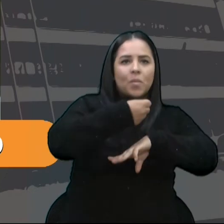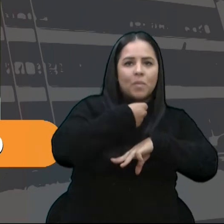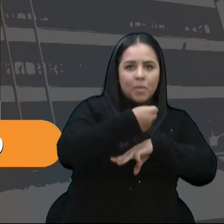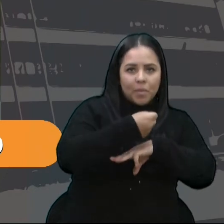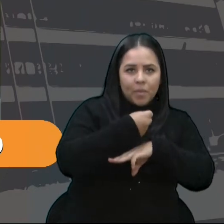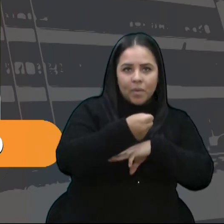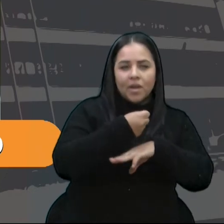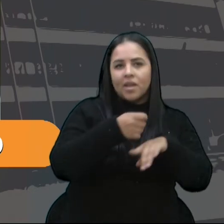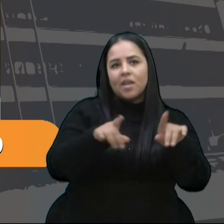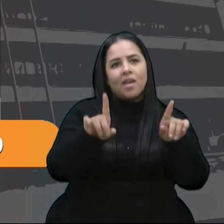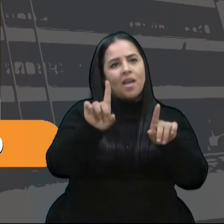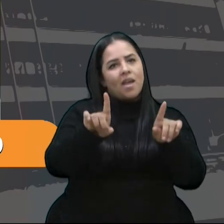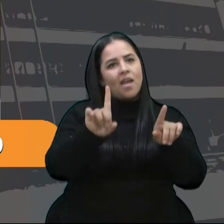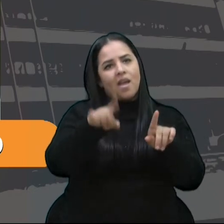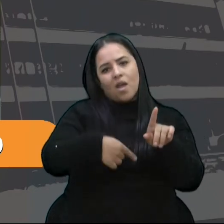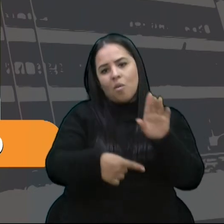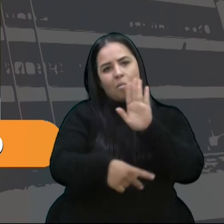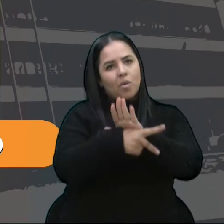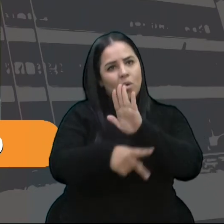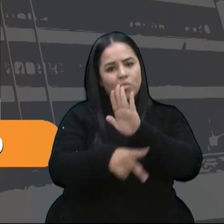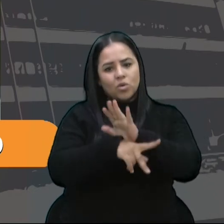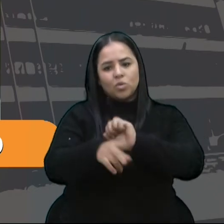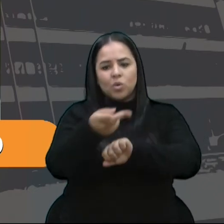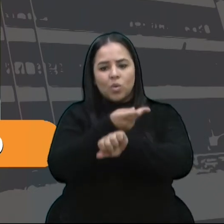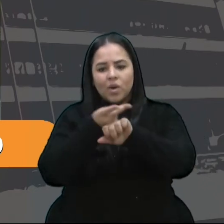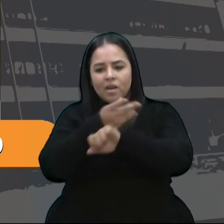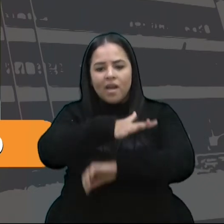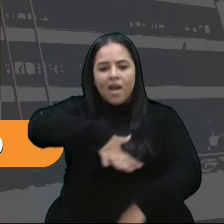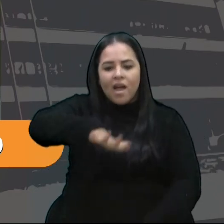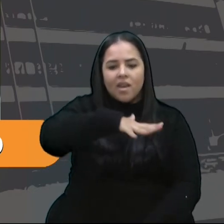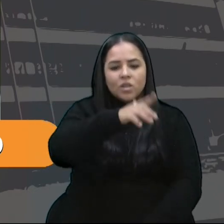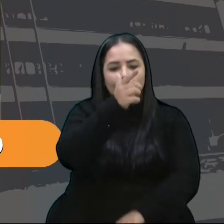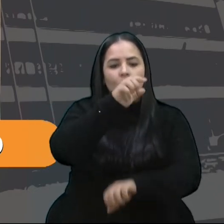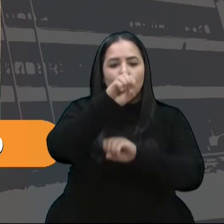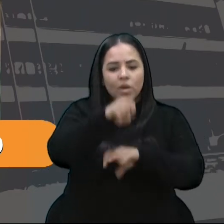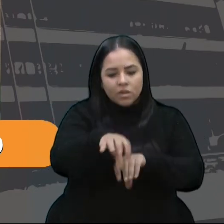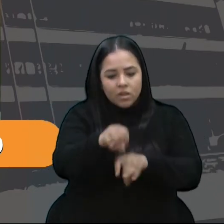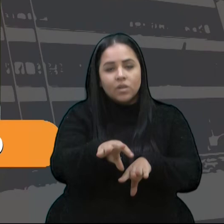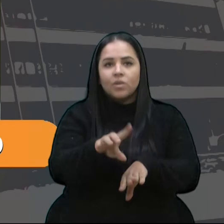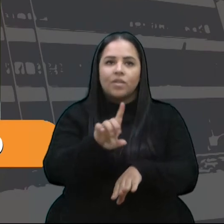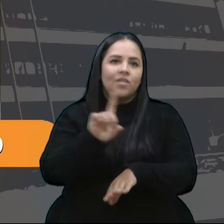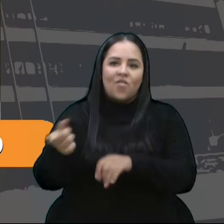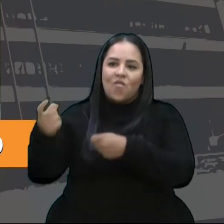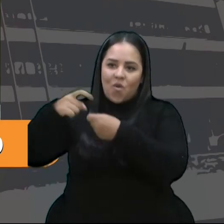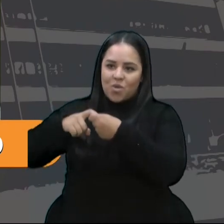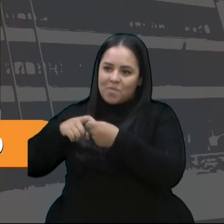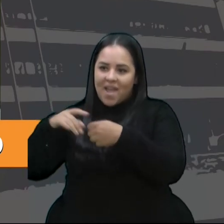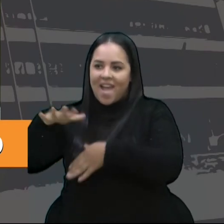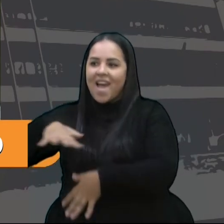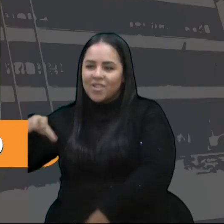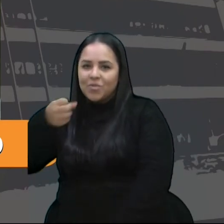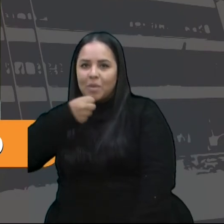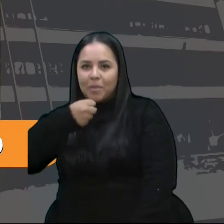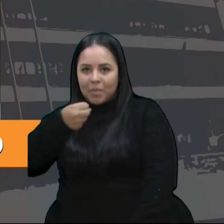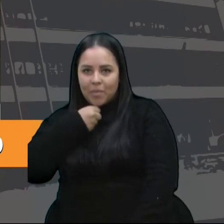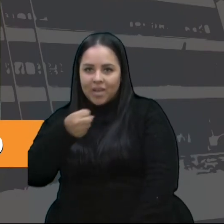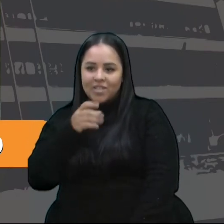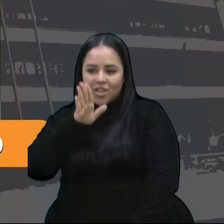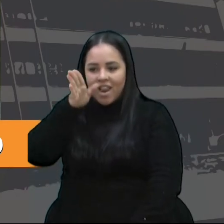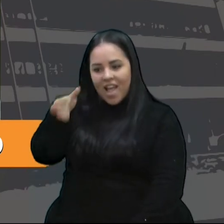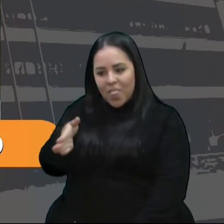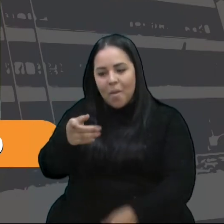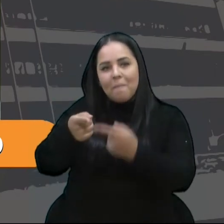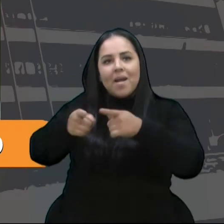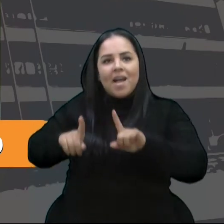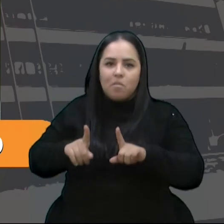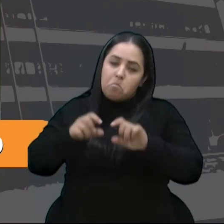próprio fui buscar essa área da educação e hoje estou aí nessa área da educação, não que não volte para a área do jornalismo diretamente,